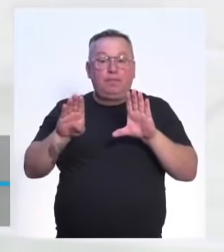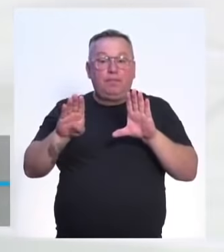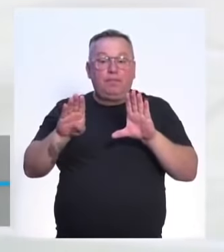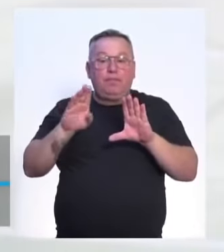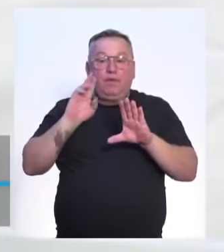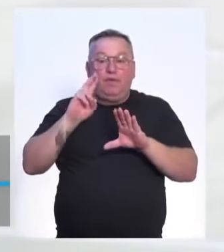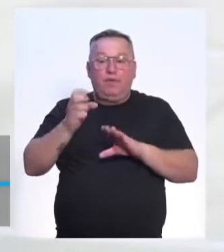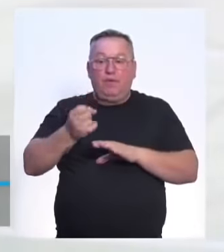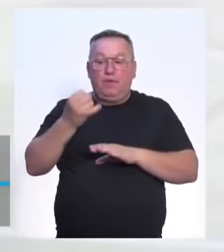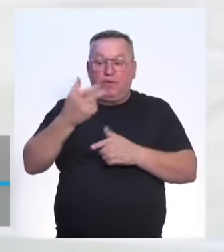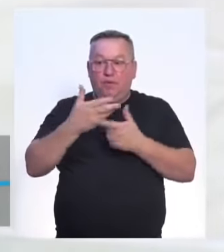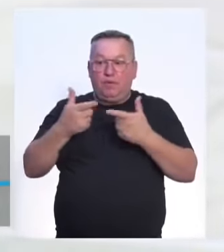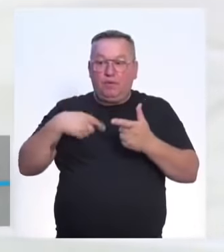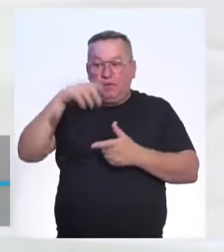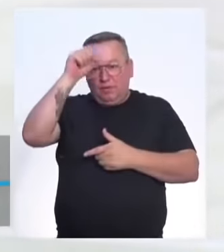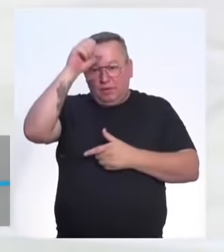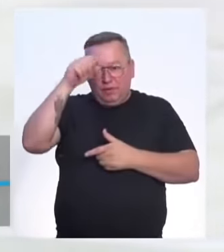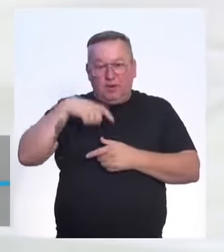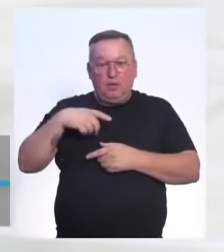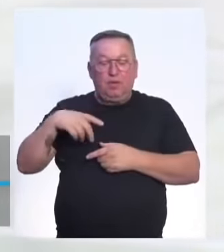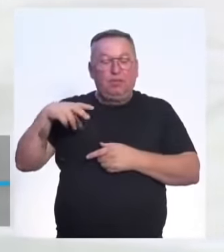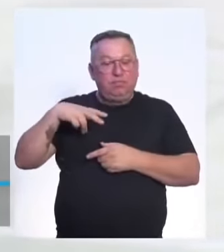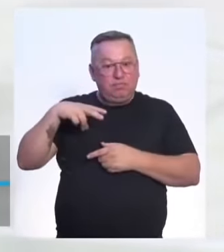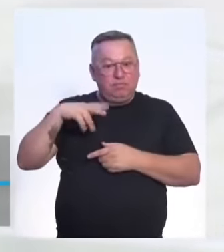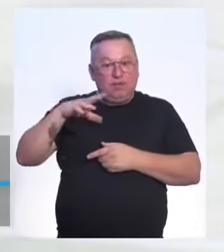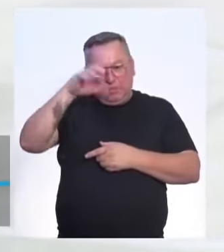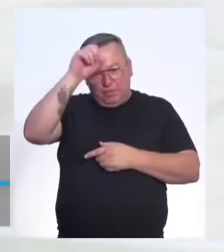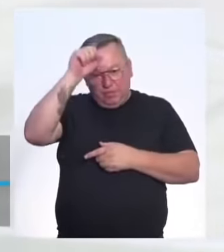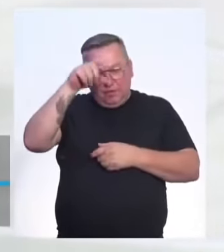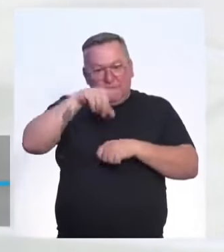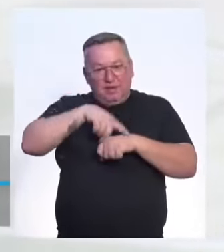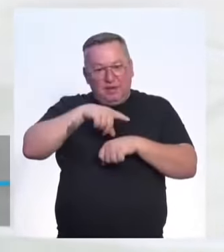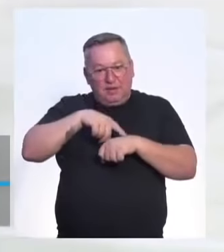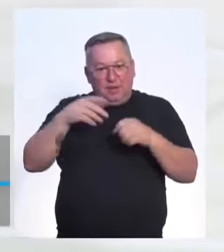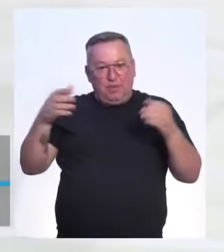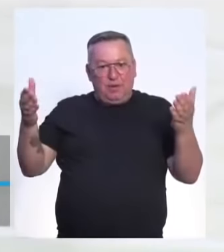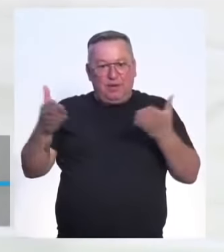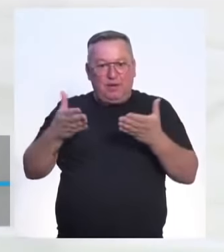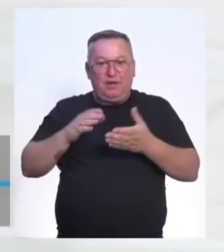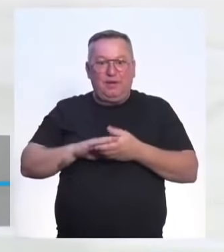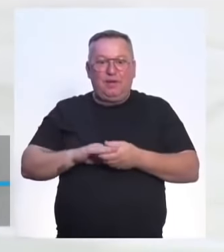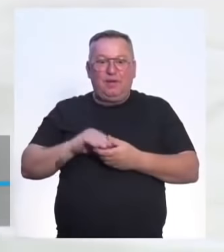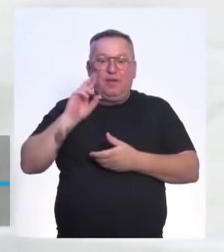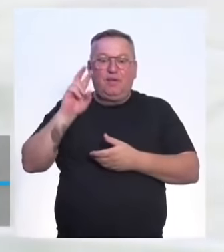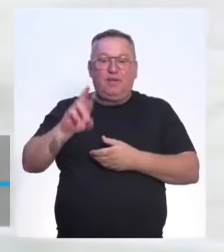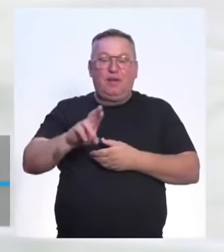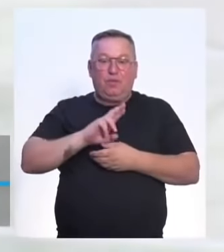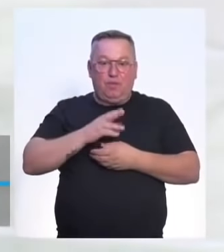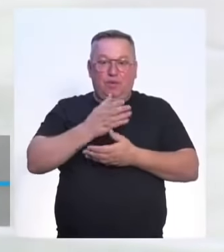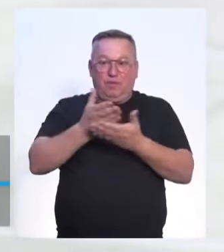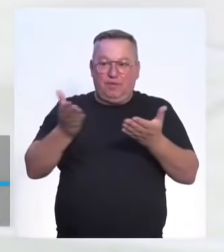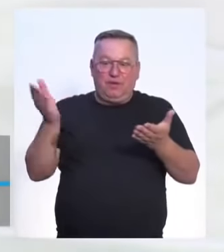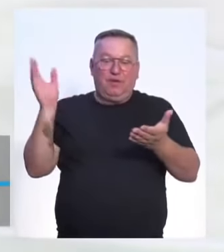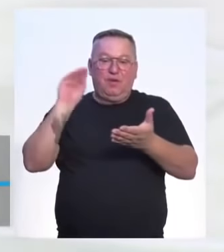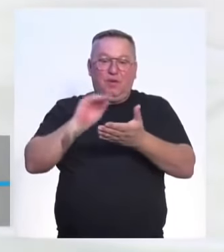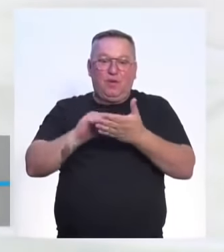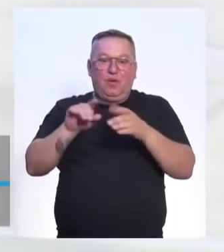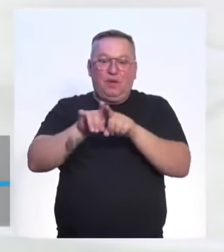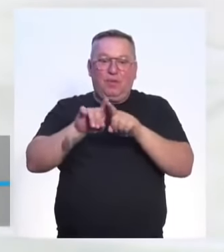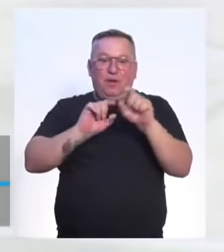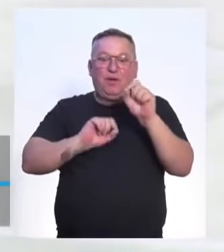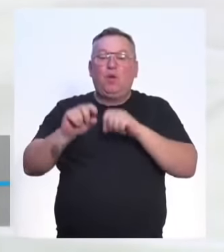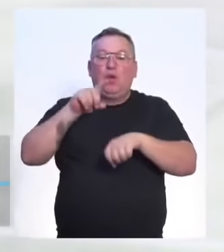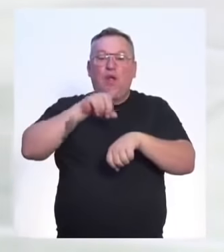gente já aprendeu, eu particularmente, aprendi muito, só nesse pequeno tempo aí. Vamos subir para vocês as respostas que a gente colocou?